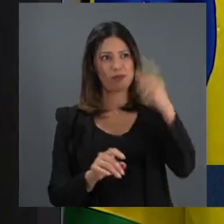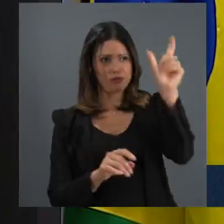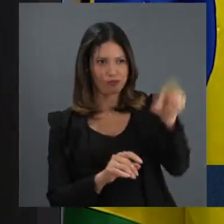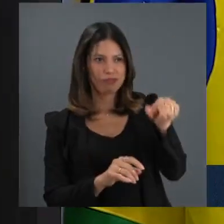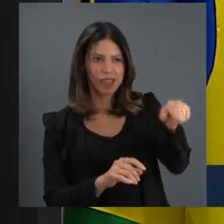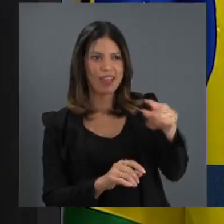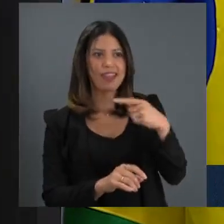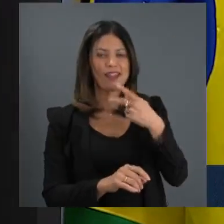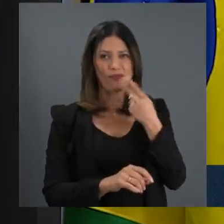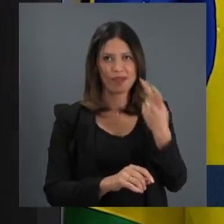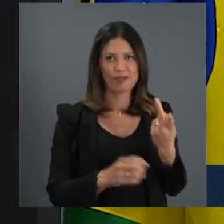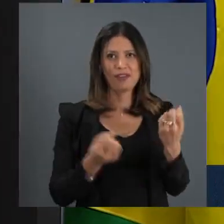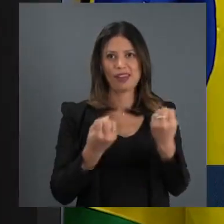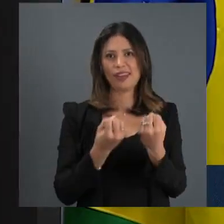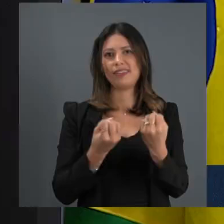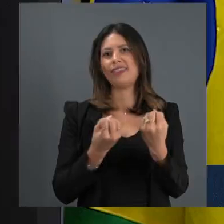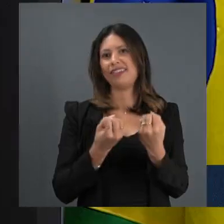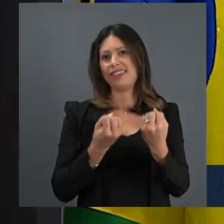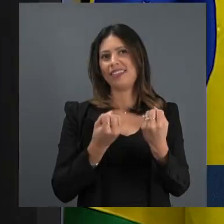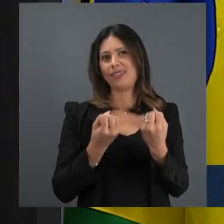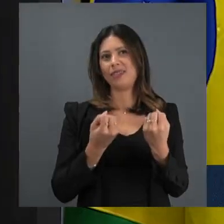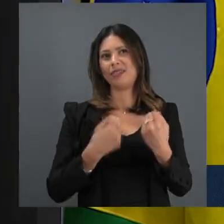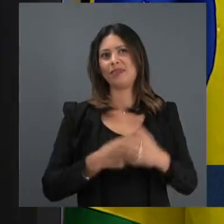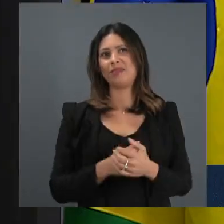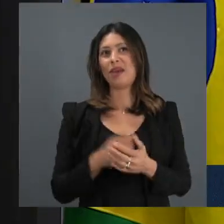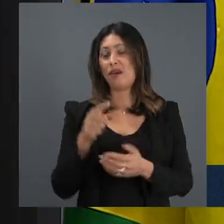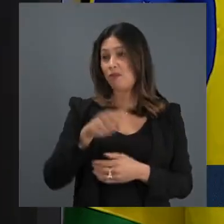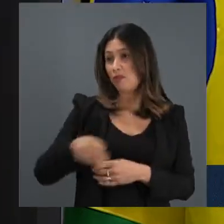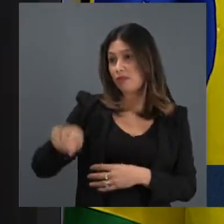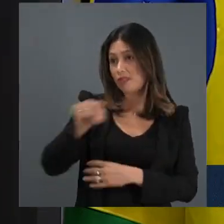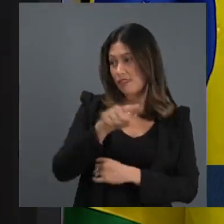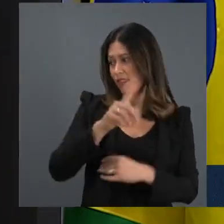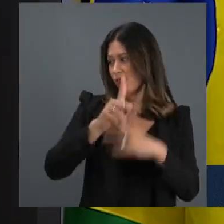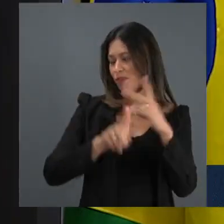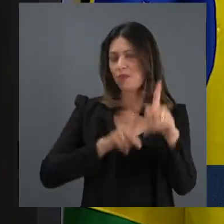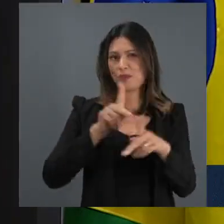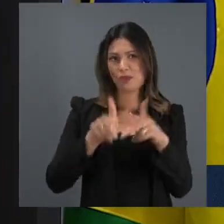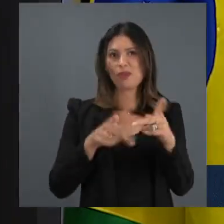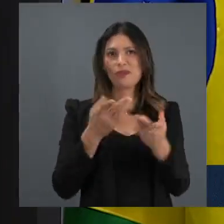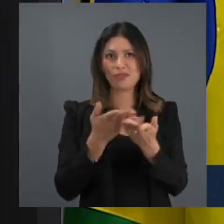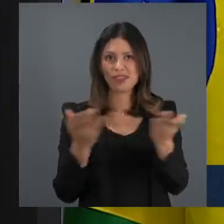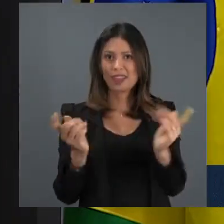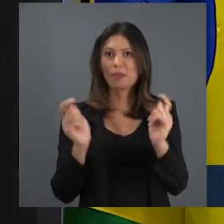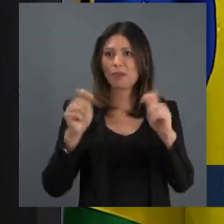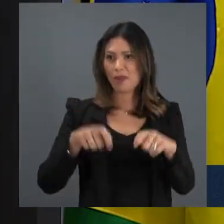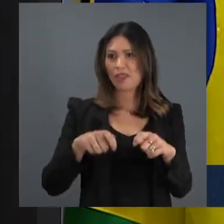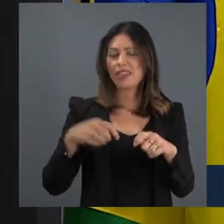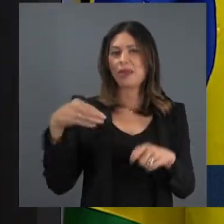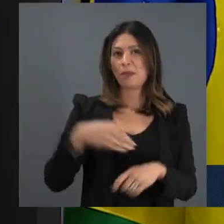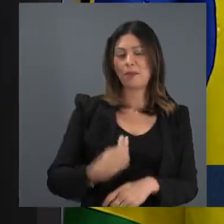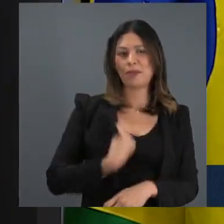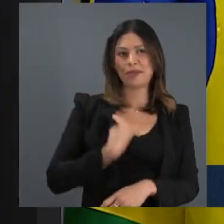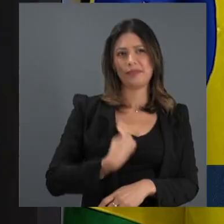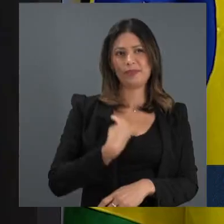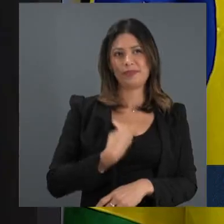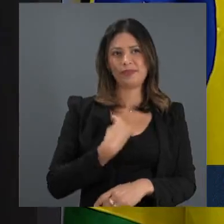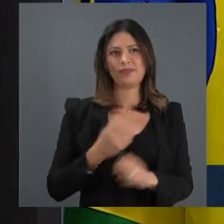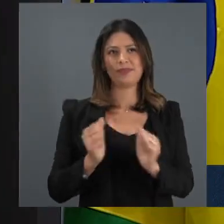vai fazer esse comunicado para você poder também estar conosco aqui, nos